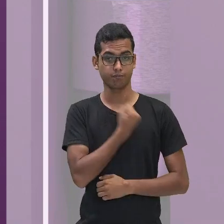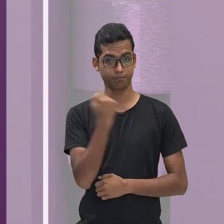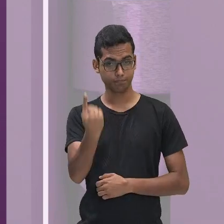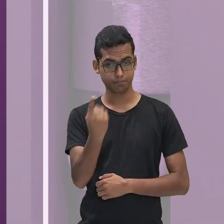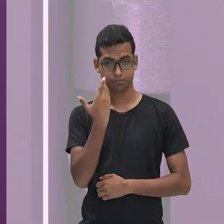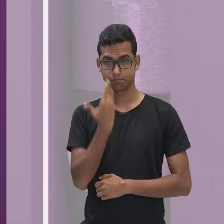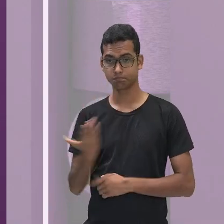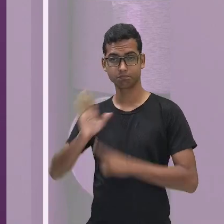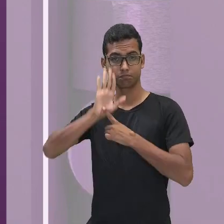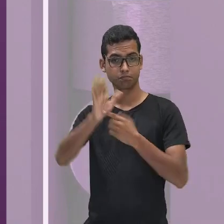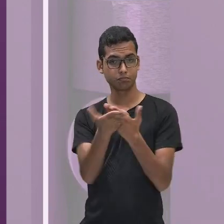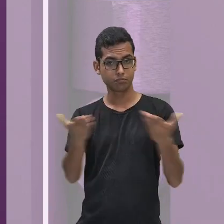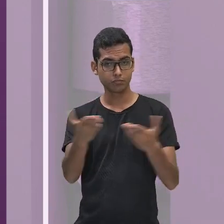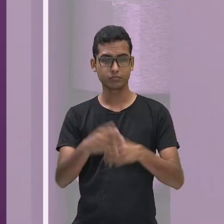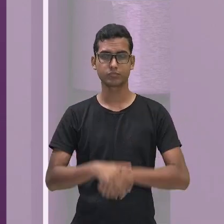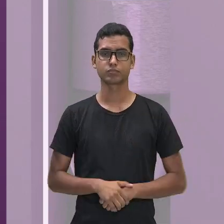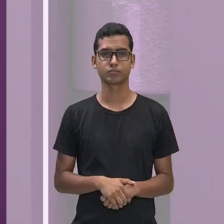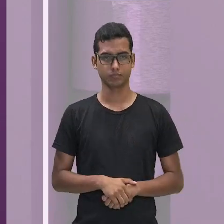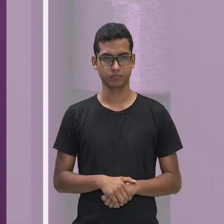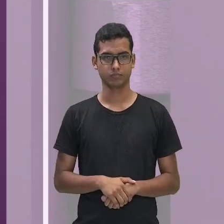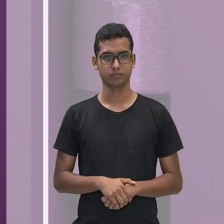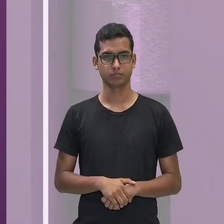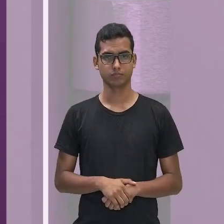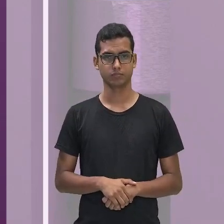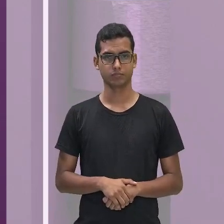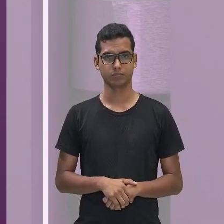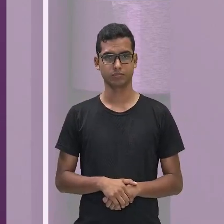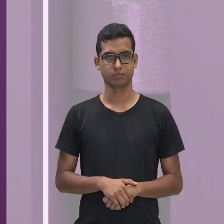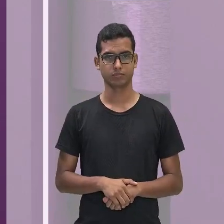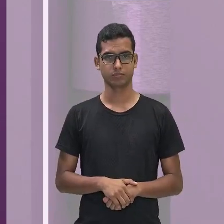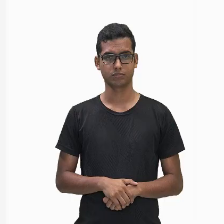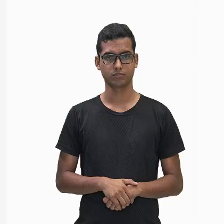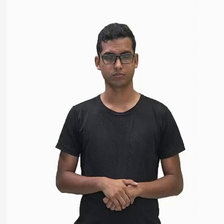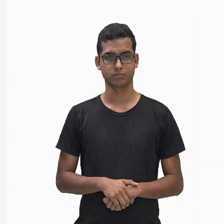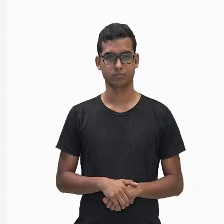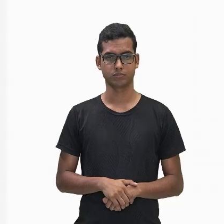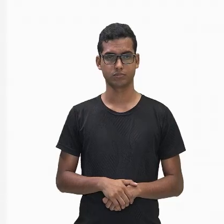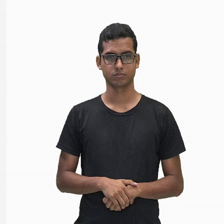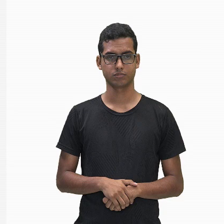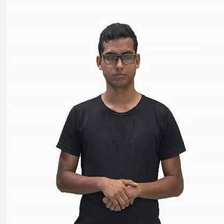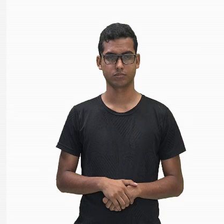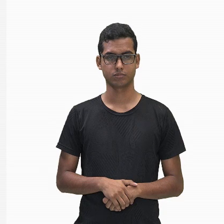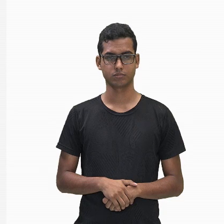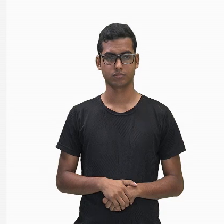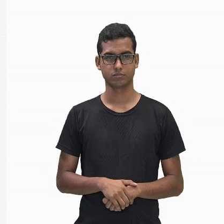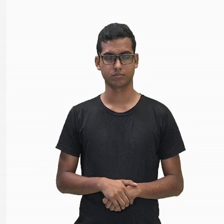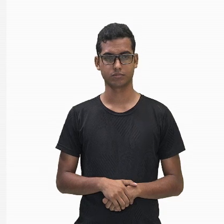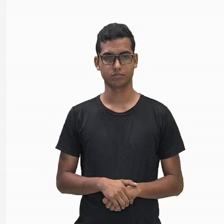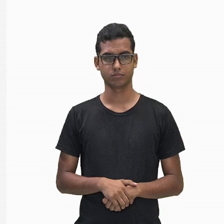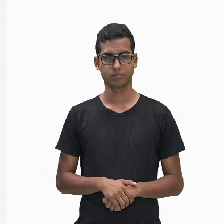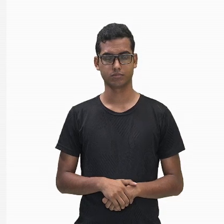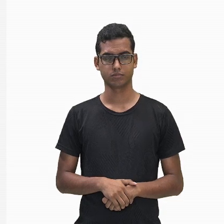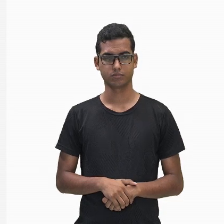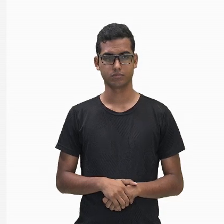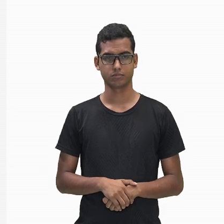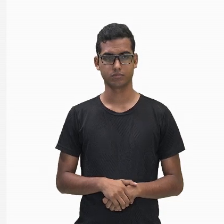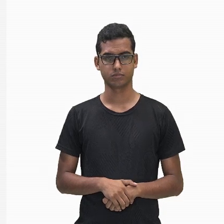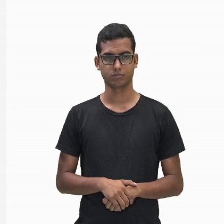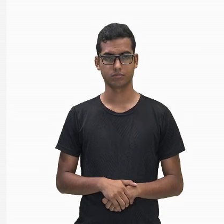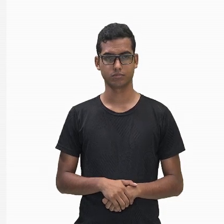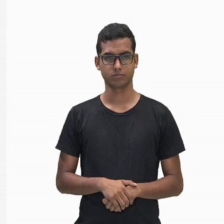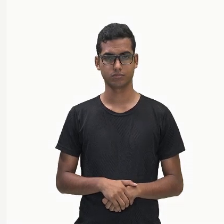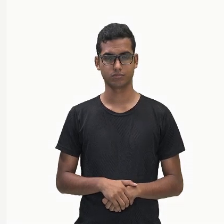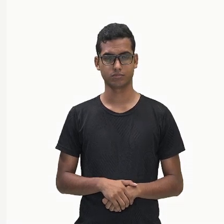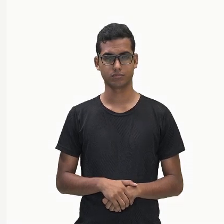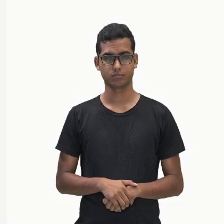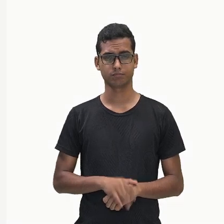aí eu te apresento como é que a gente encontra o nosso resultado, tá bom? Vamos lá então. Então, a gente